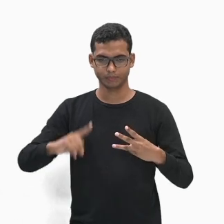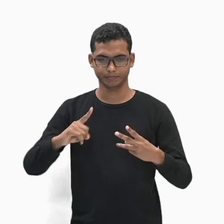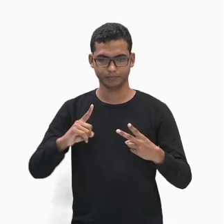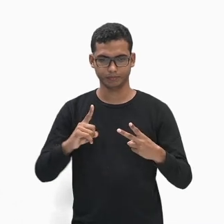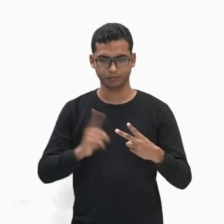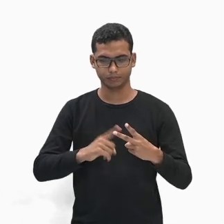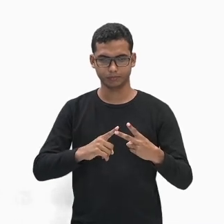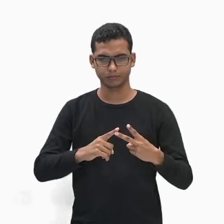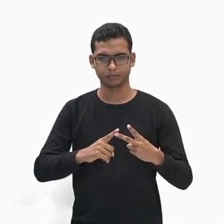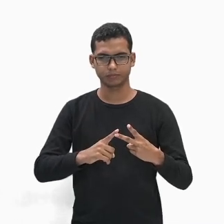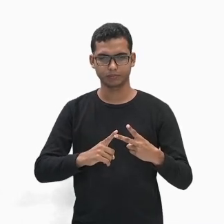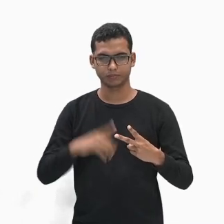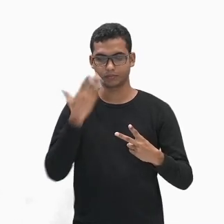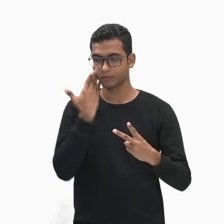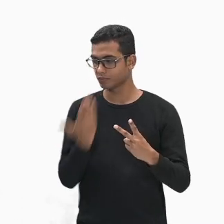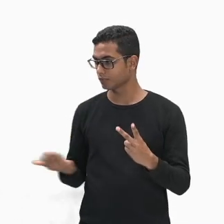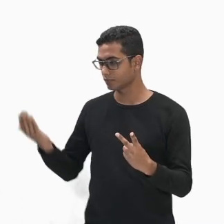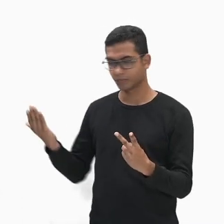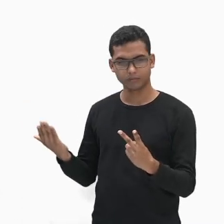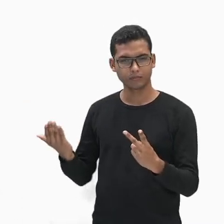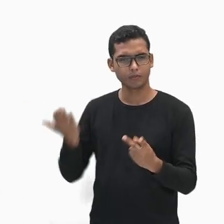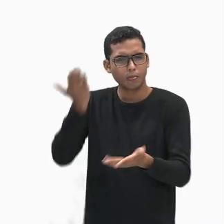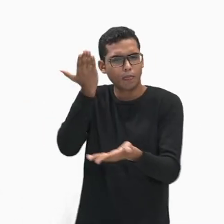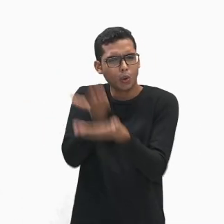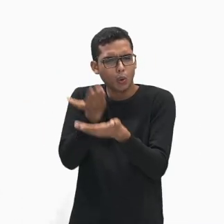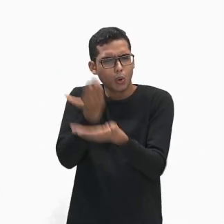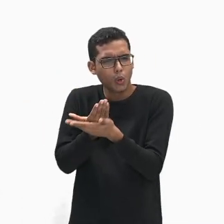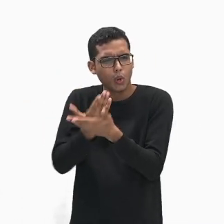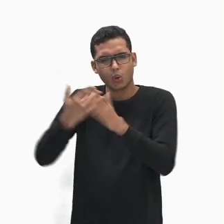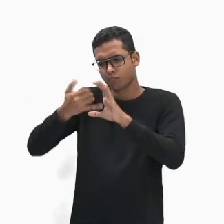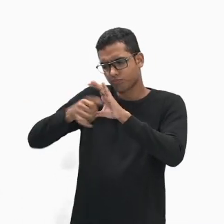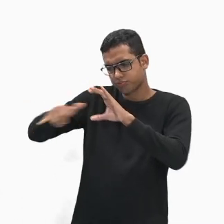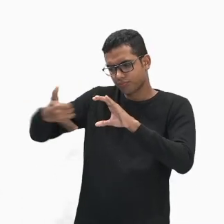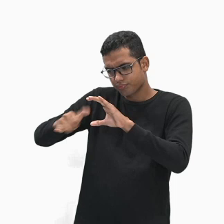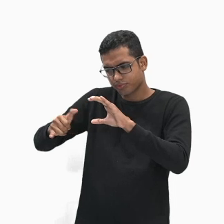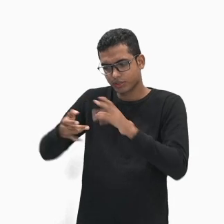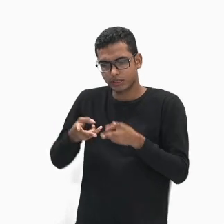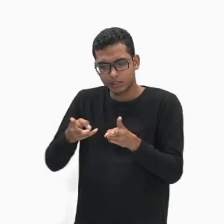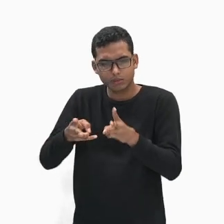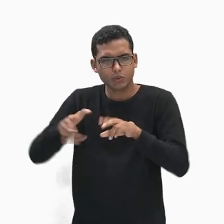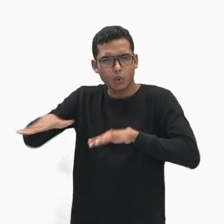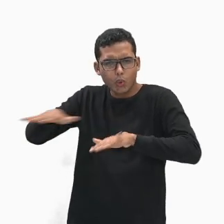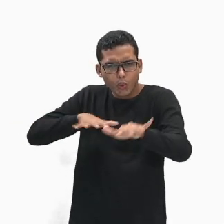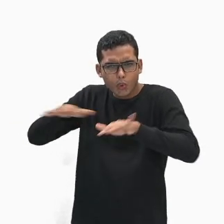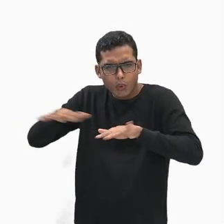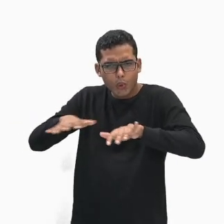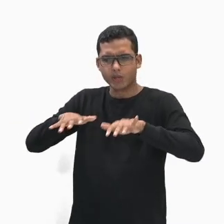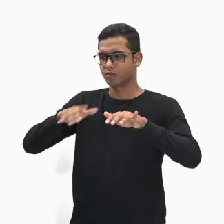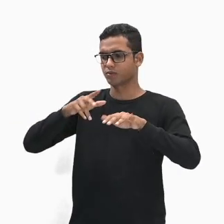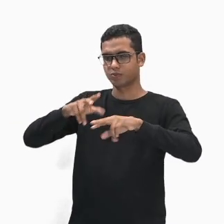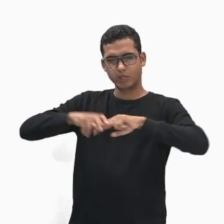eletrodinâmica é o estudo ou os estudos de cargas elétricas que envolvem aí